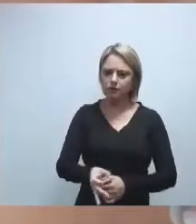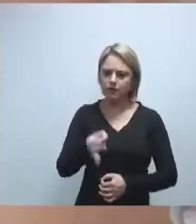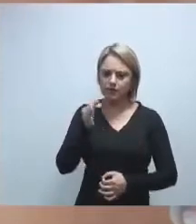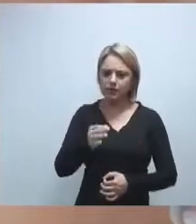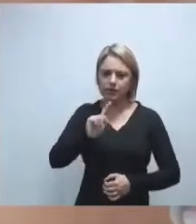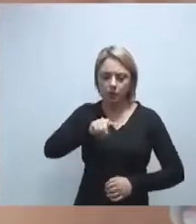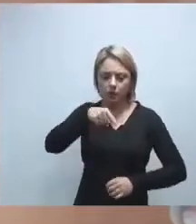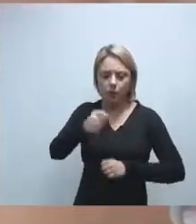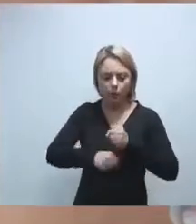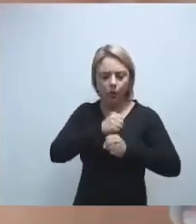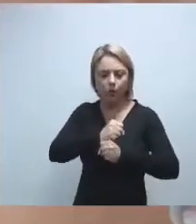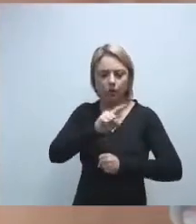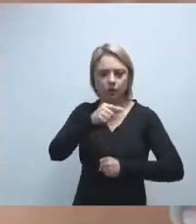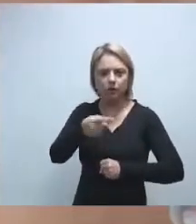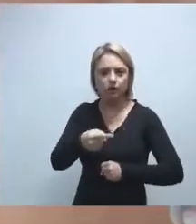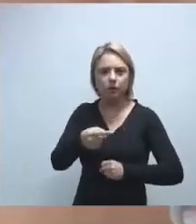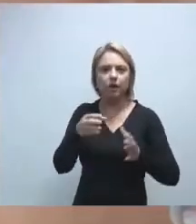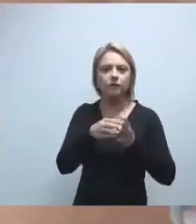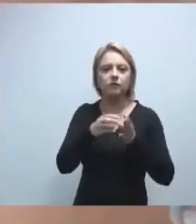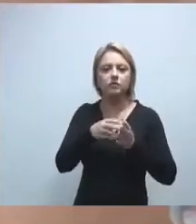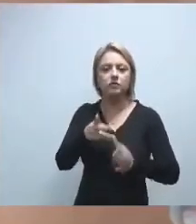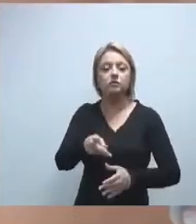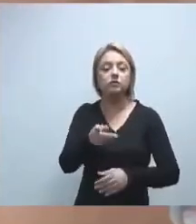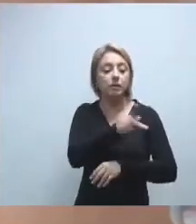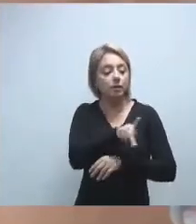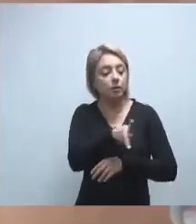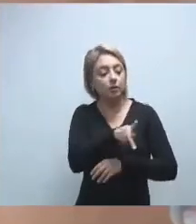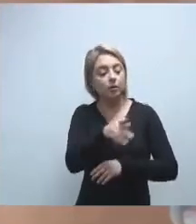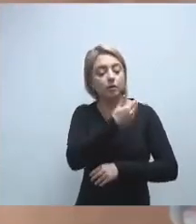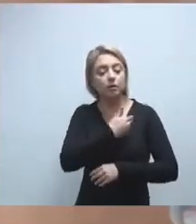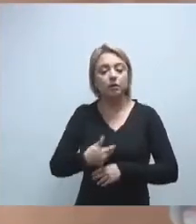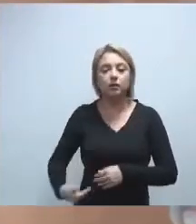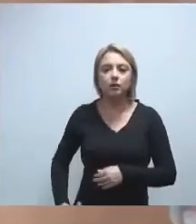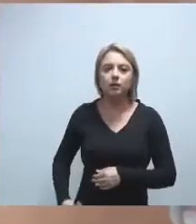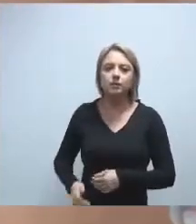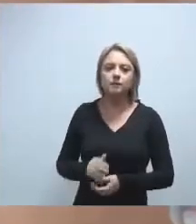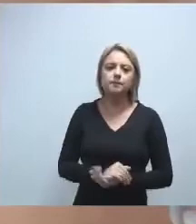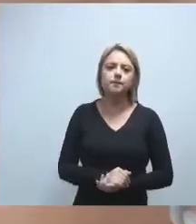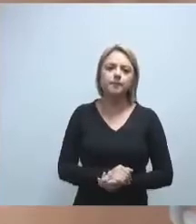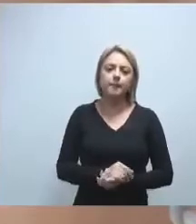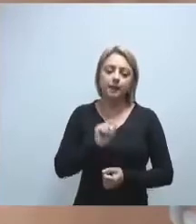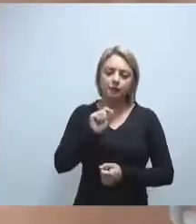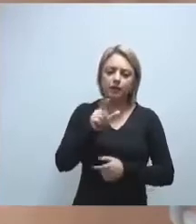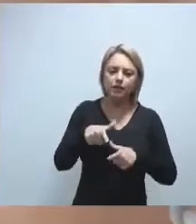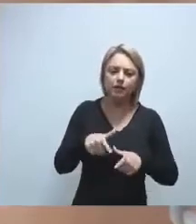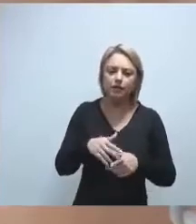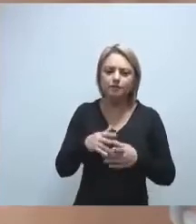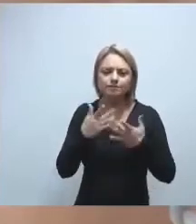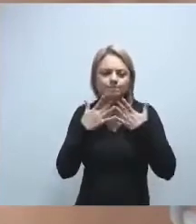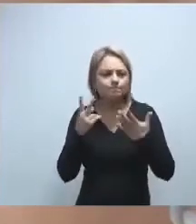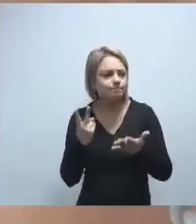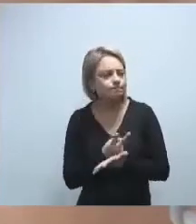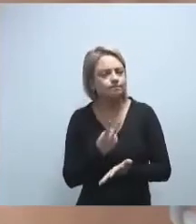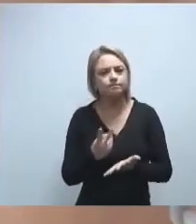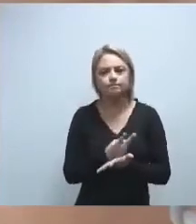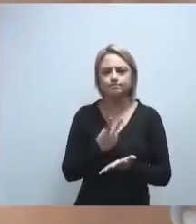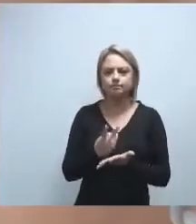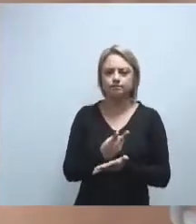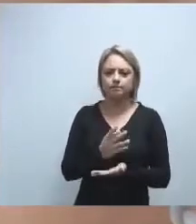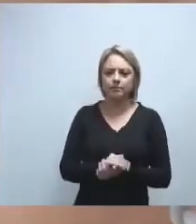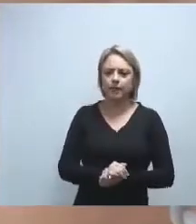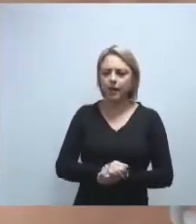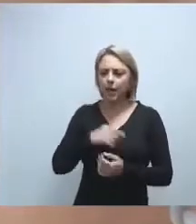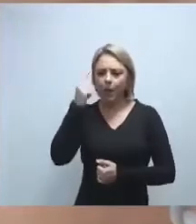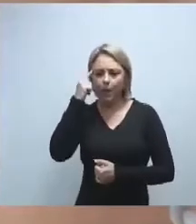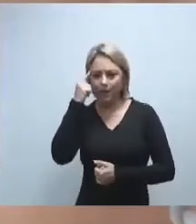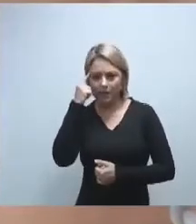ano seguinte eu fiz o concurso para procurador da república mas desde e foi aí que eu me enganei eu